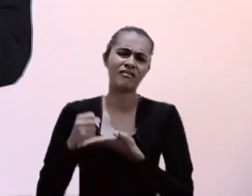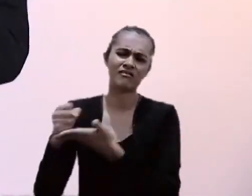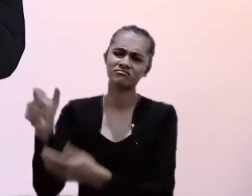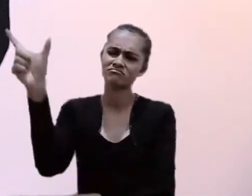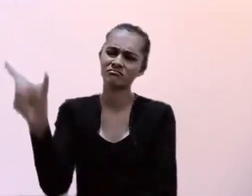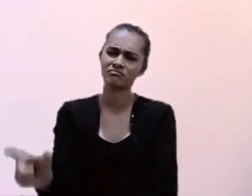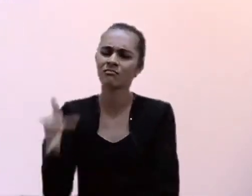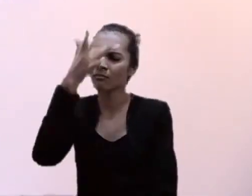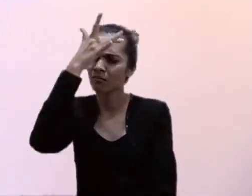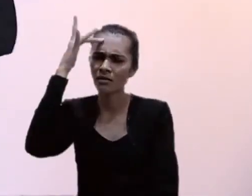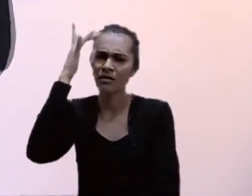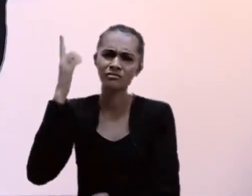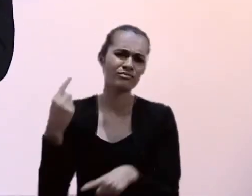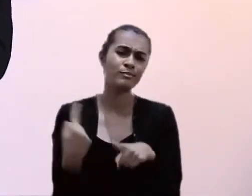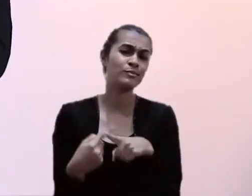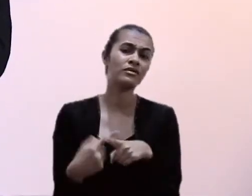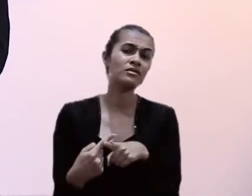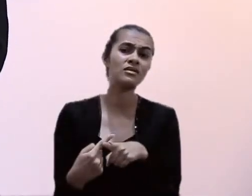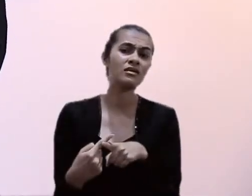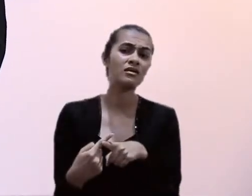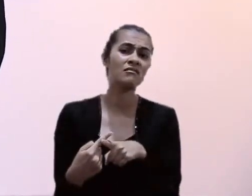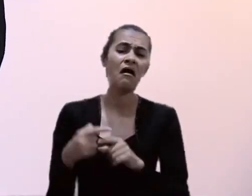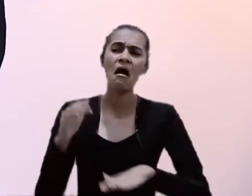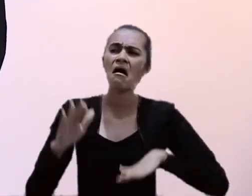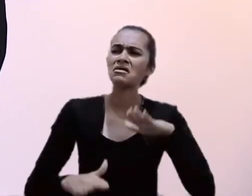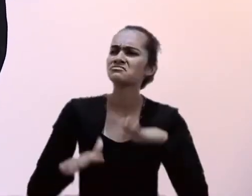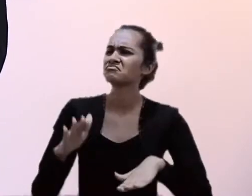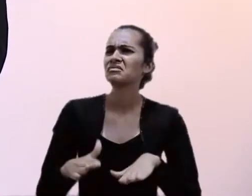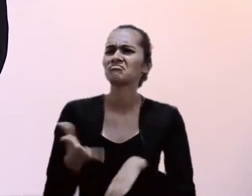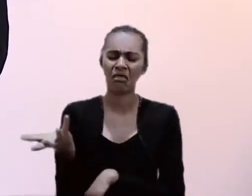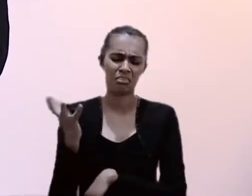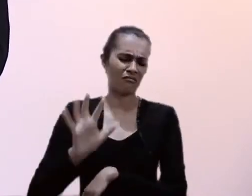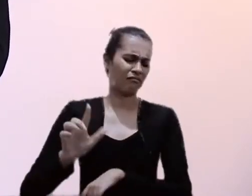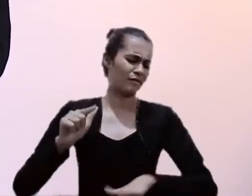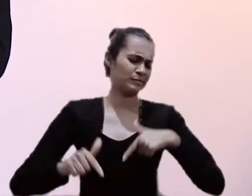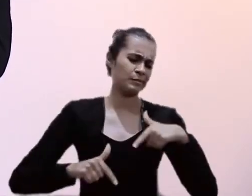Sabe por que às vezes você não tem desejo de trabalhar pelo seu próximo?